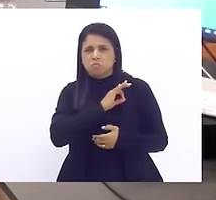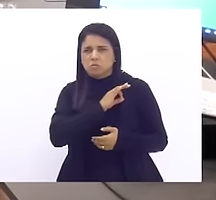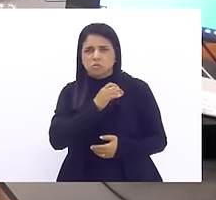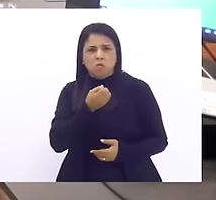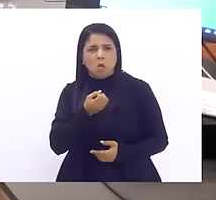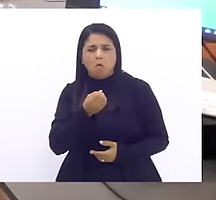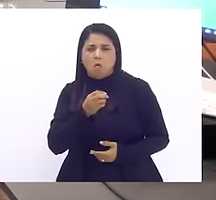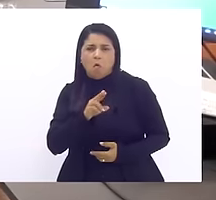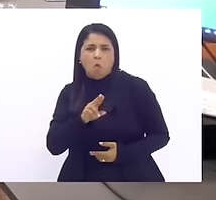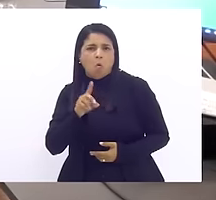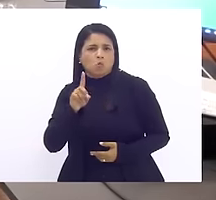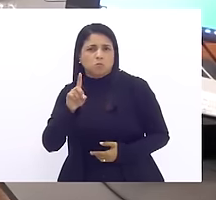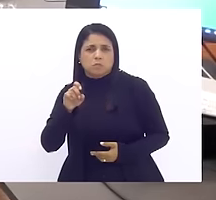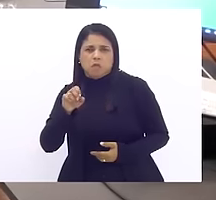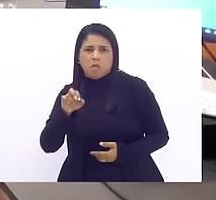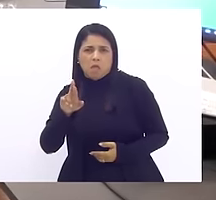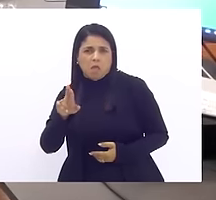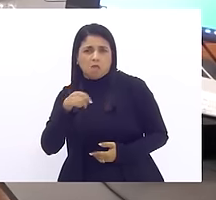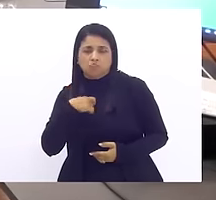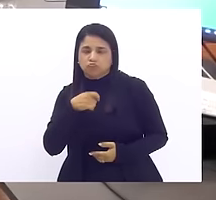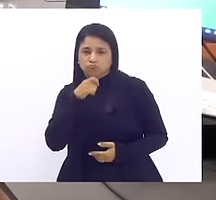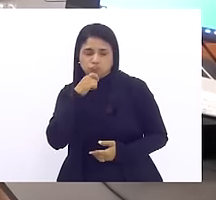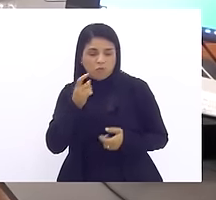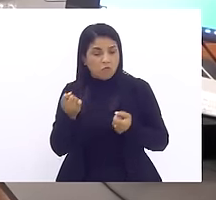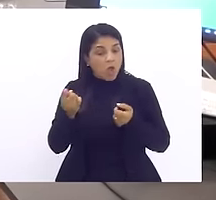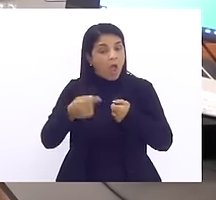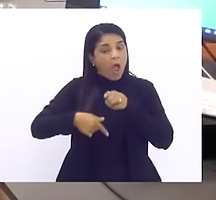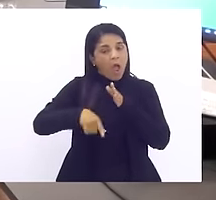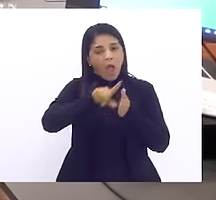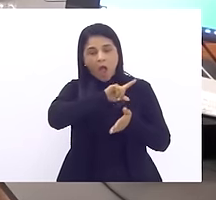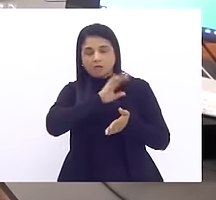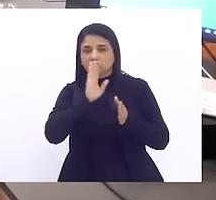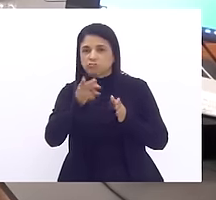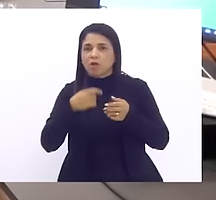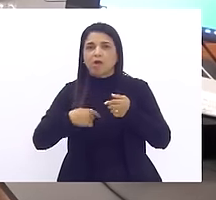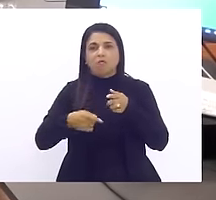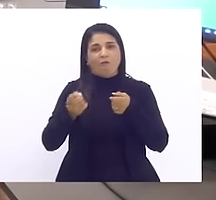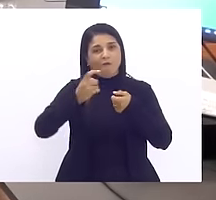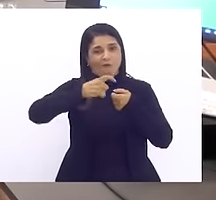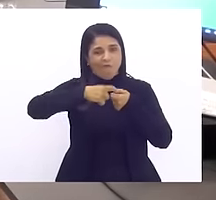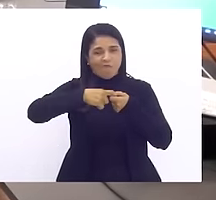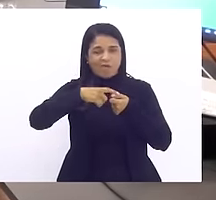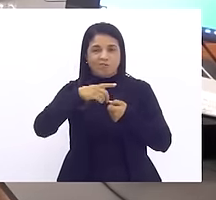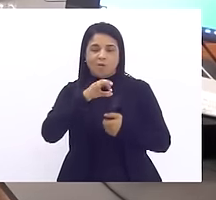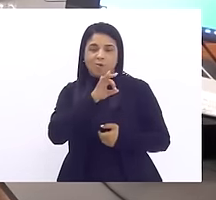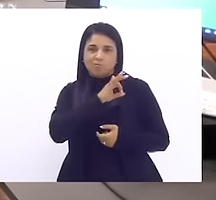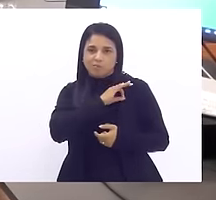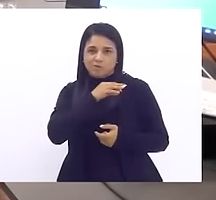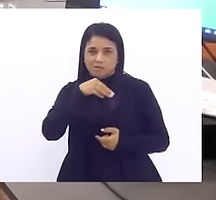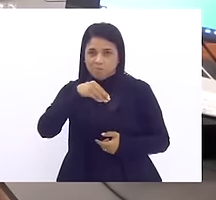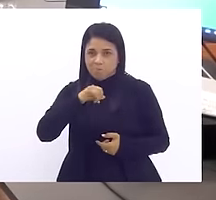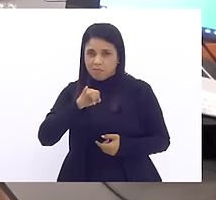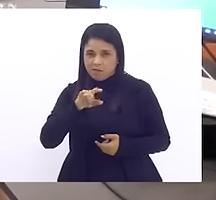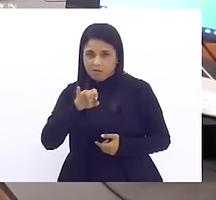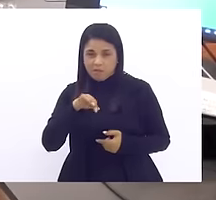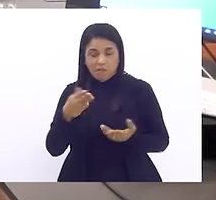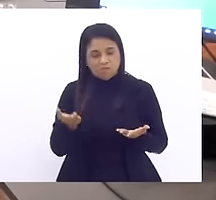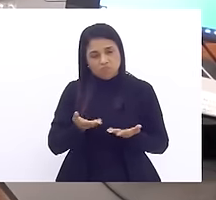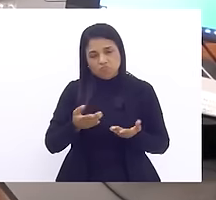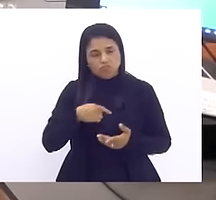já teve convênio com a polícia militar e atualmente não o convênio se inspirou e a polícia o que que a operação